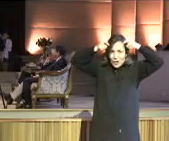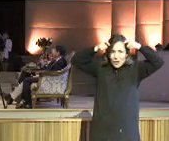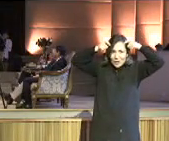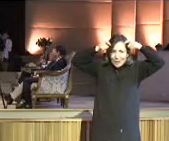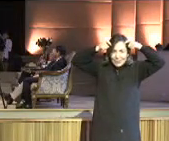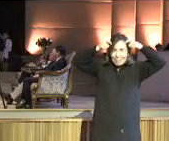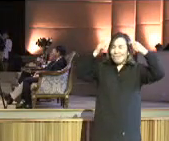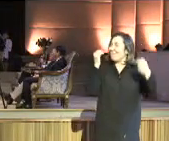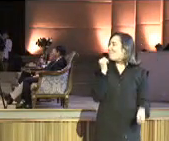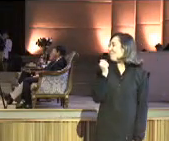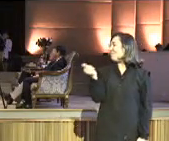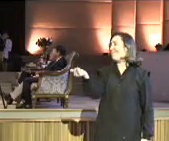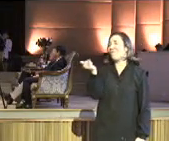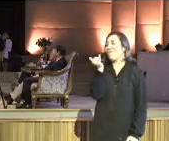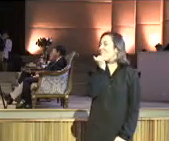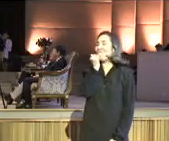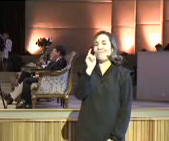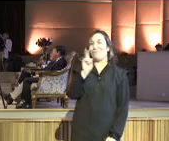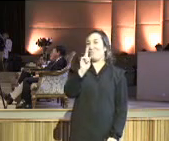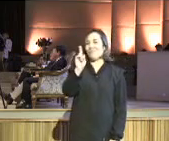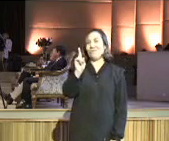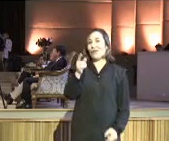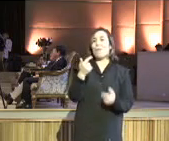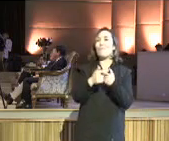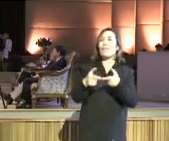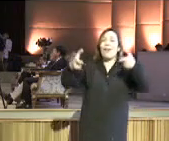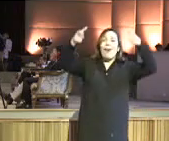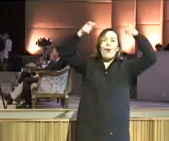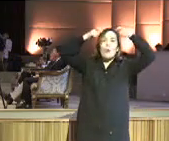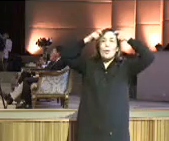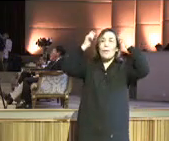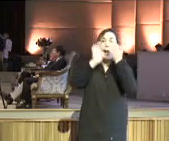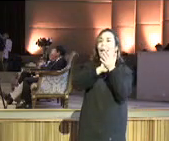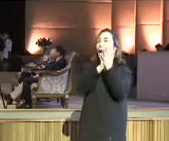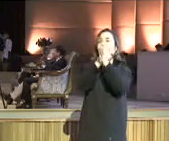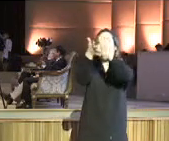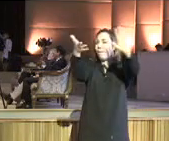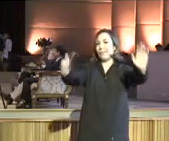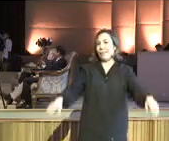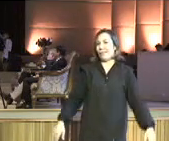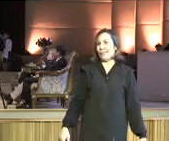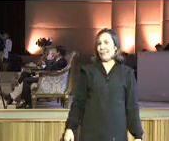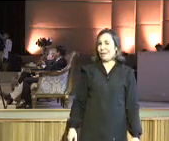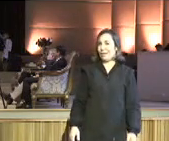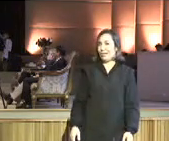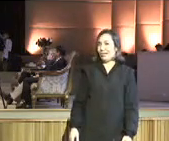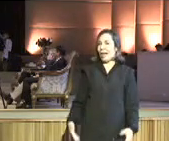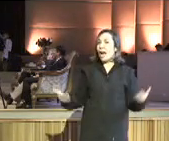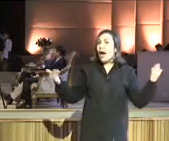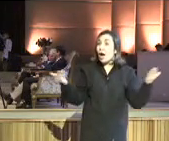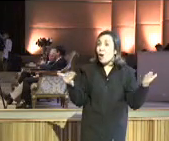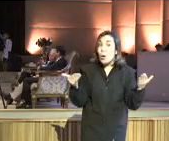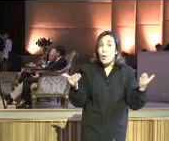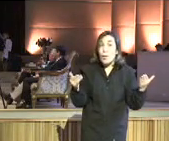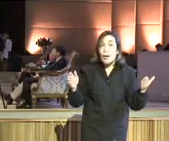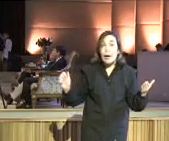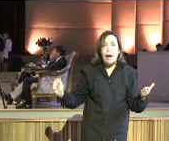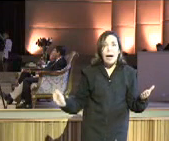porque aquela coroa era só ilusão. E o pior, a coroa tinha ficado lá em Jerusalém.